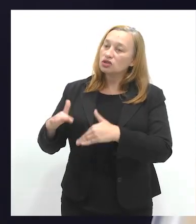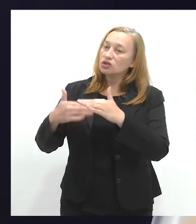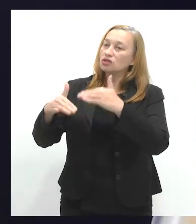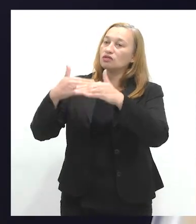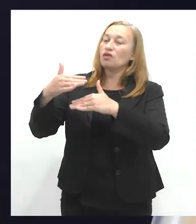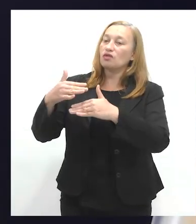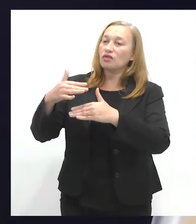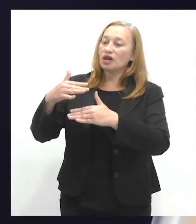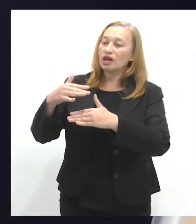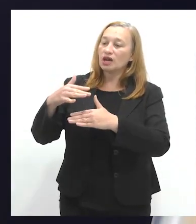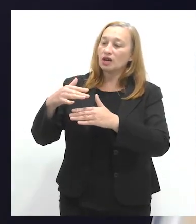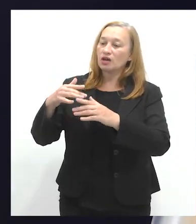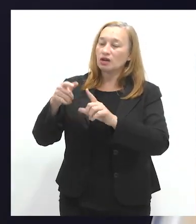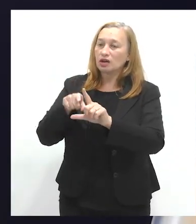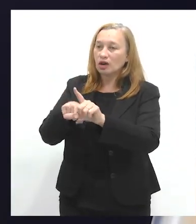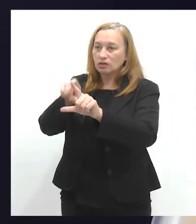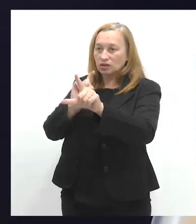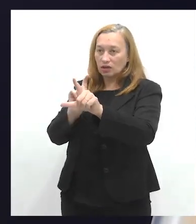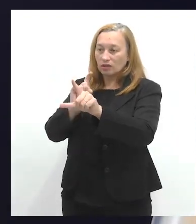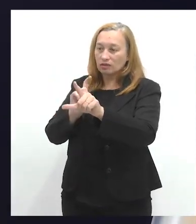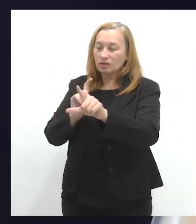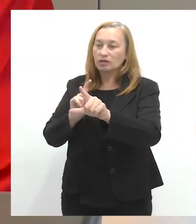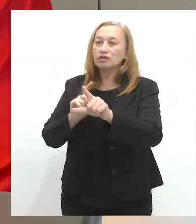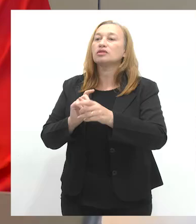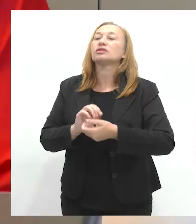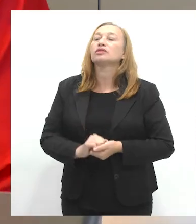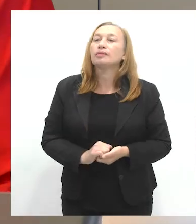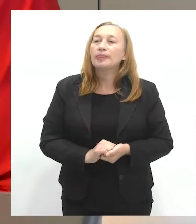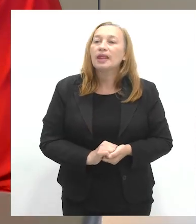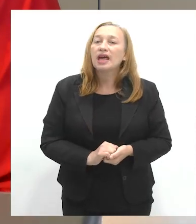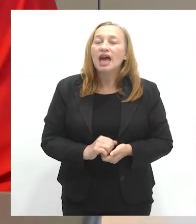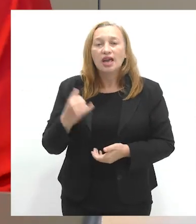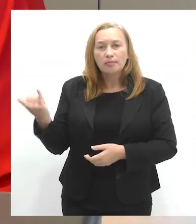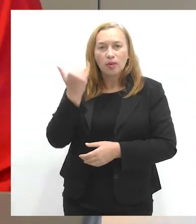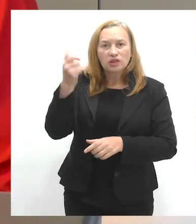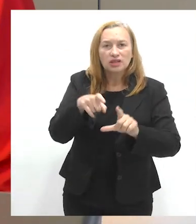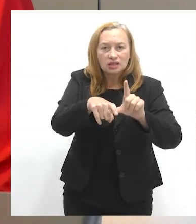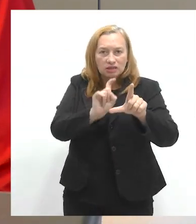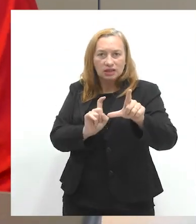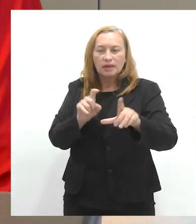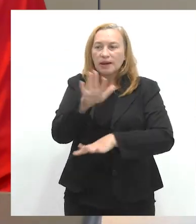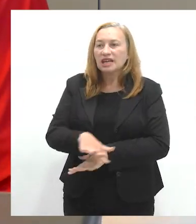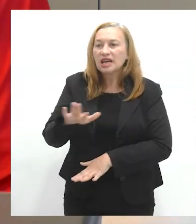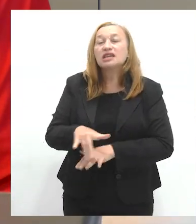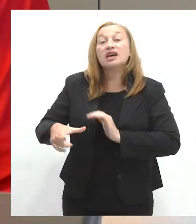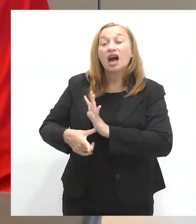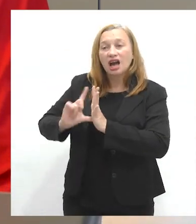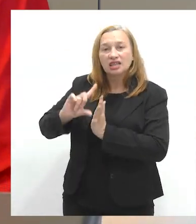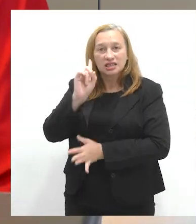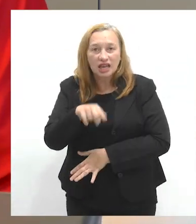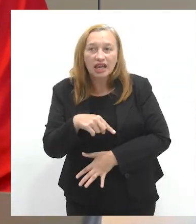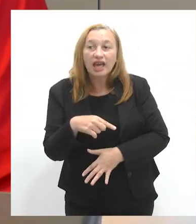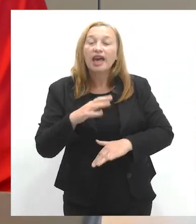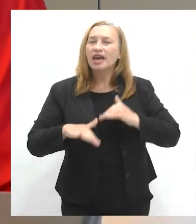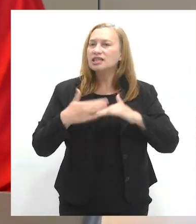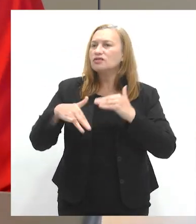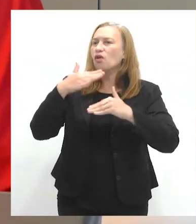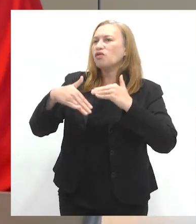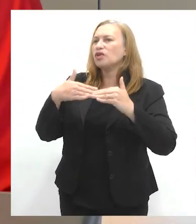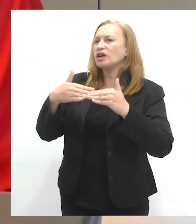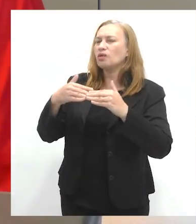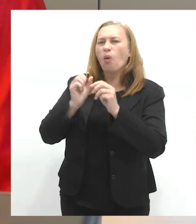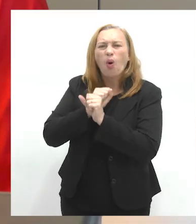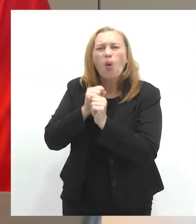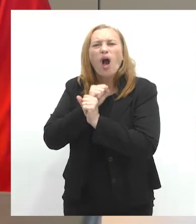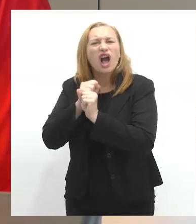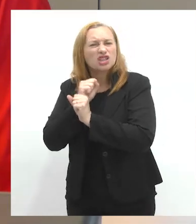aí autônoma o mais rápido possível. Muito importante essa Entendeu? autonomia para a criança o quanto antes, né? E Isso. aí isso é desenvolvido